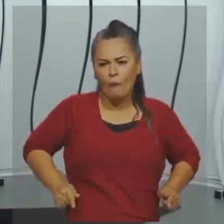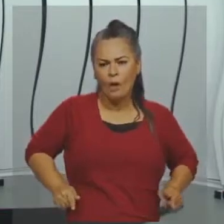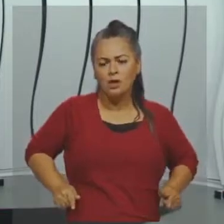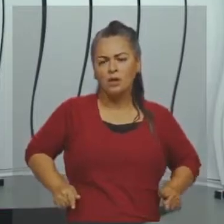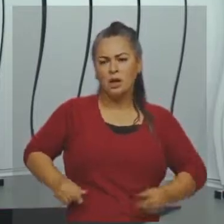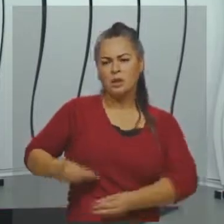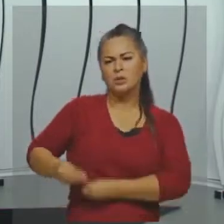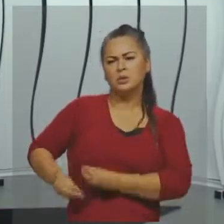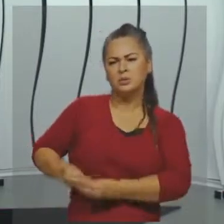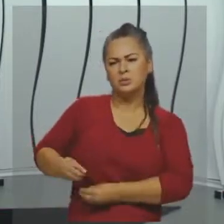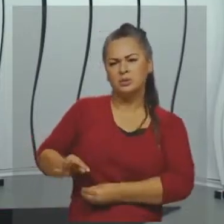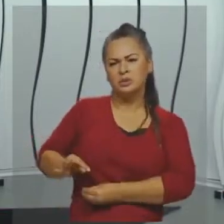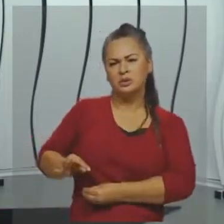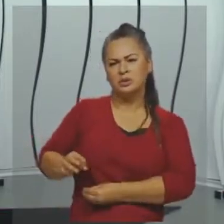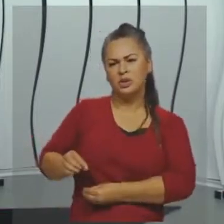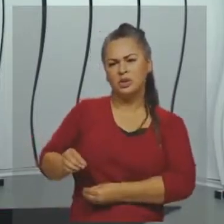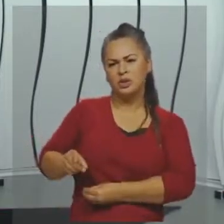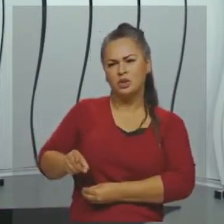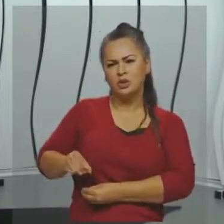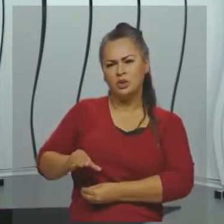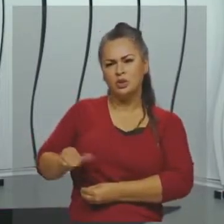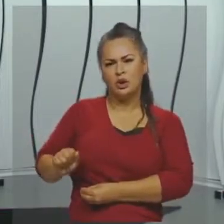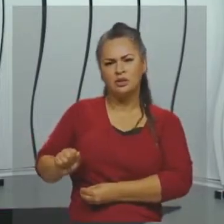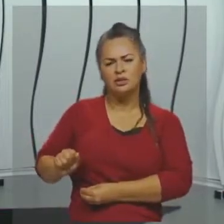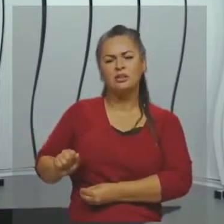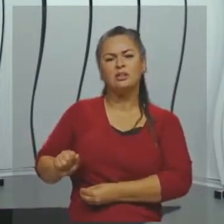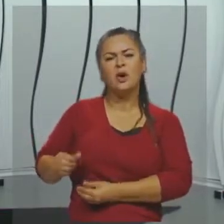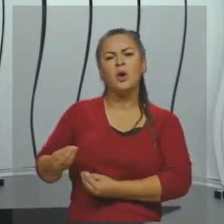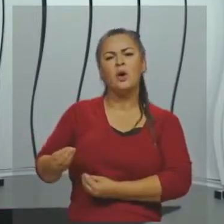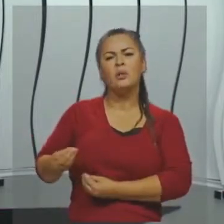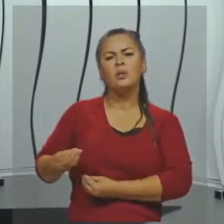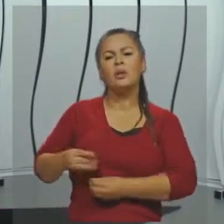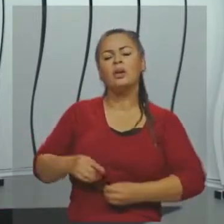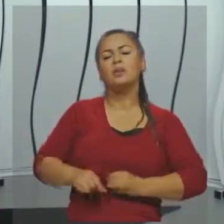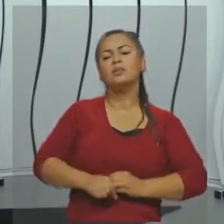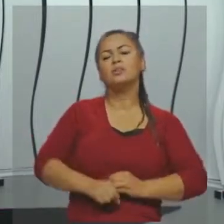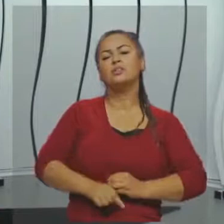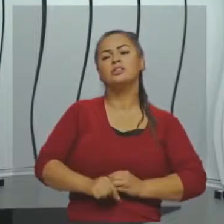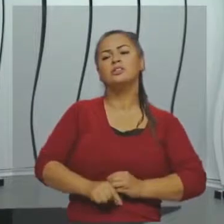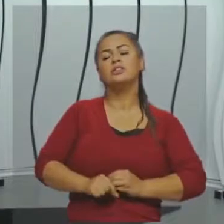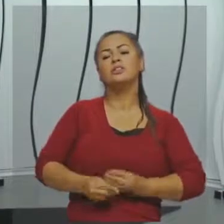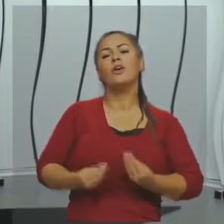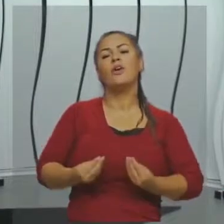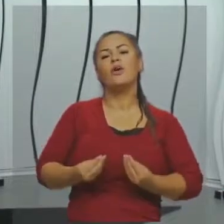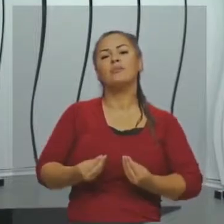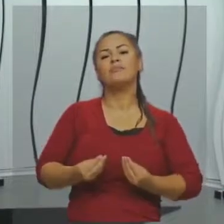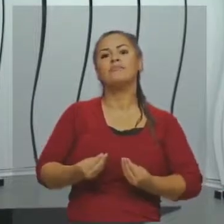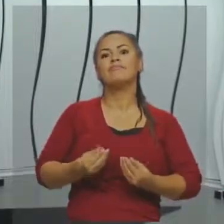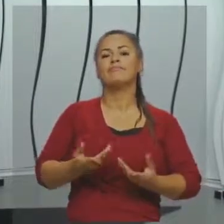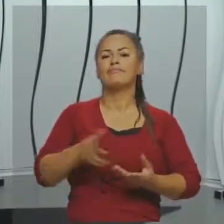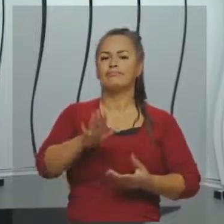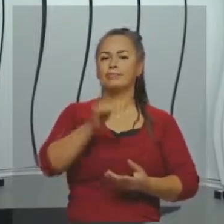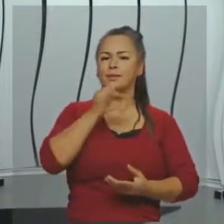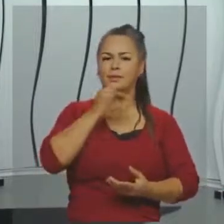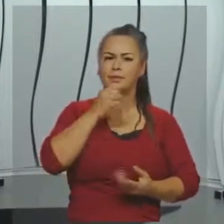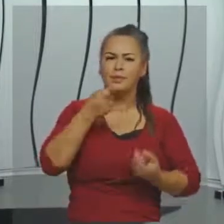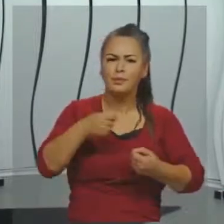particularmente, eu tinha que estar com uma fralda aqui agora, com certeza. Então, olha só a importância do papel de um